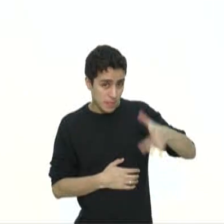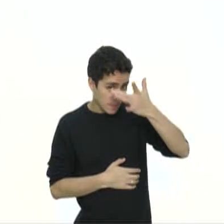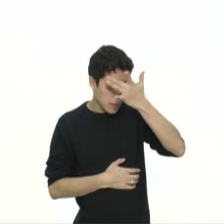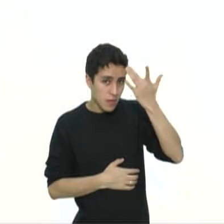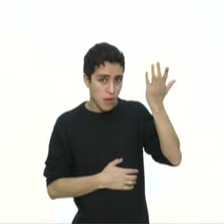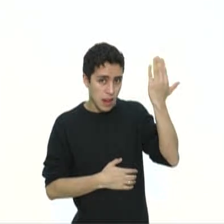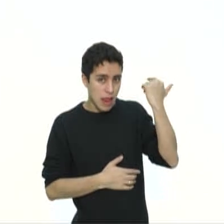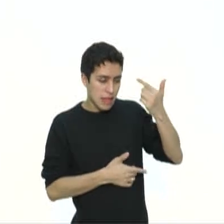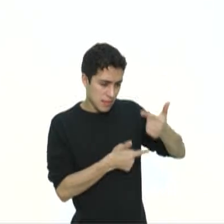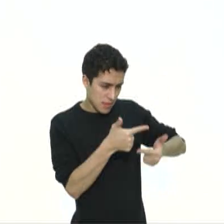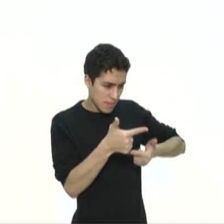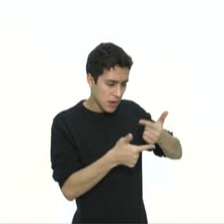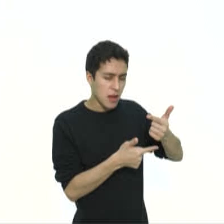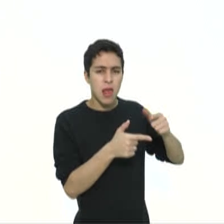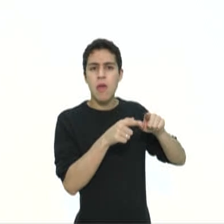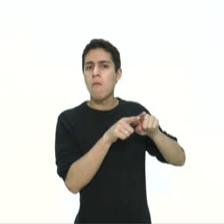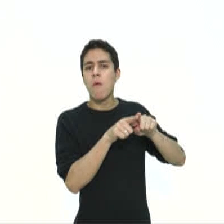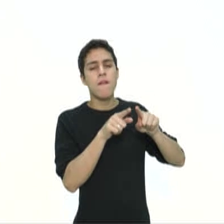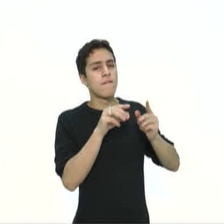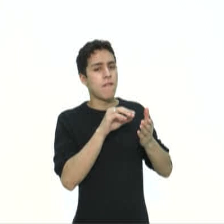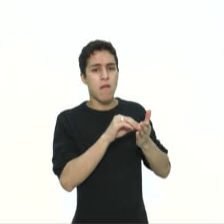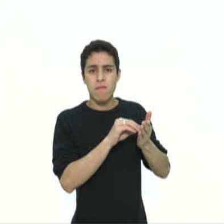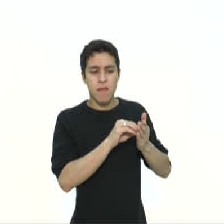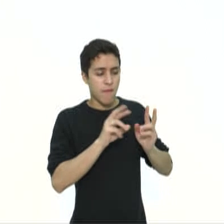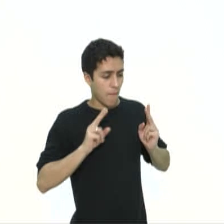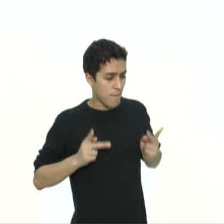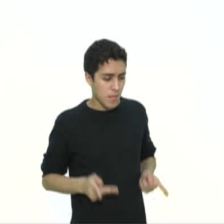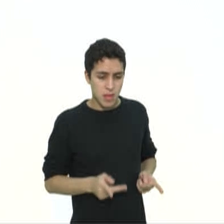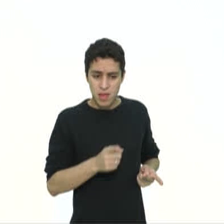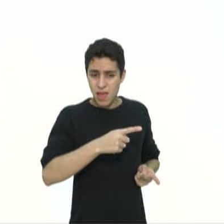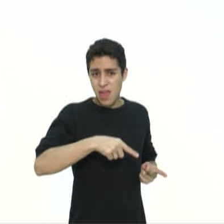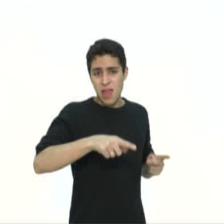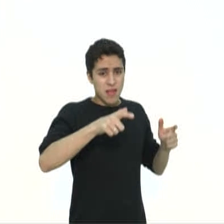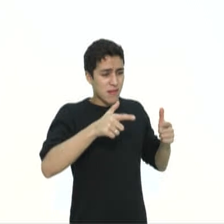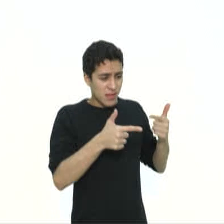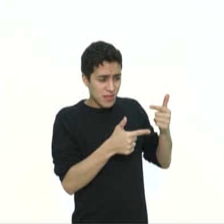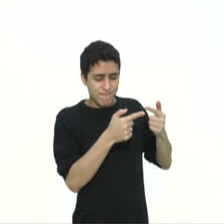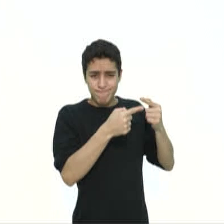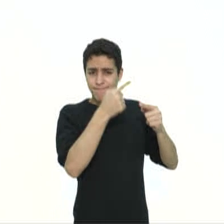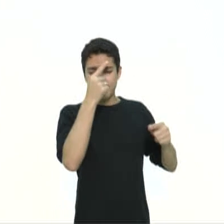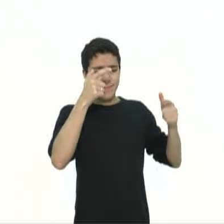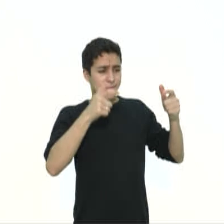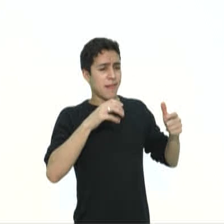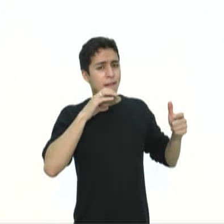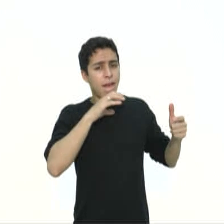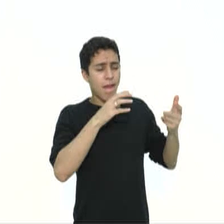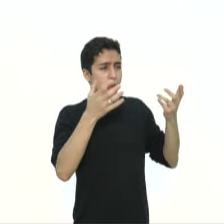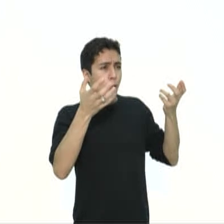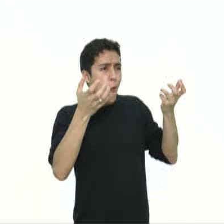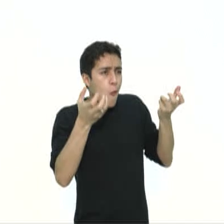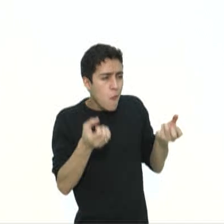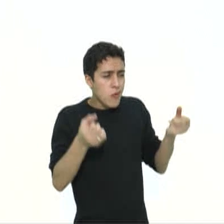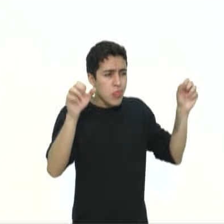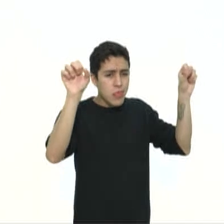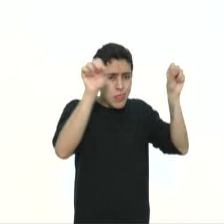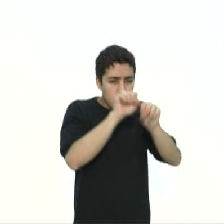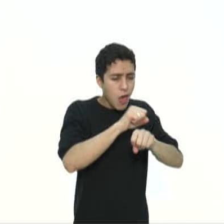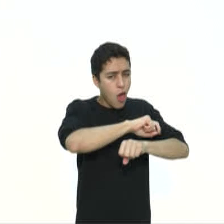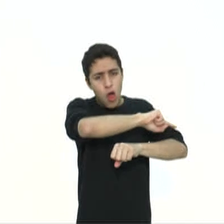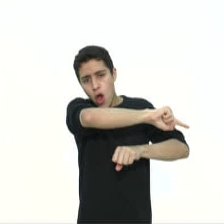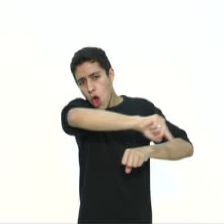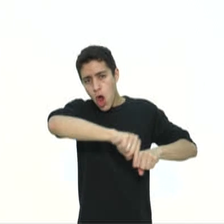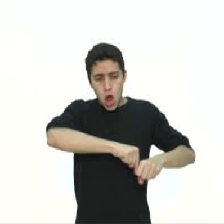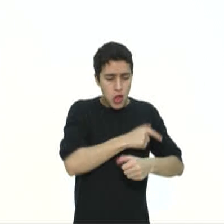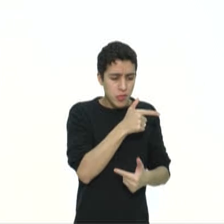eram submetidos a condições desumanas de trabalho fábricas geralmente quentes e úmidas e sujas e escuras longas jornadas de trabalho